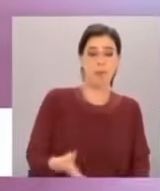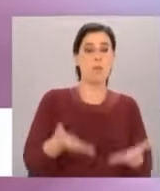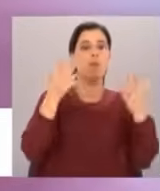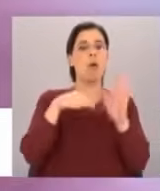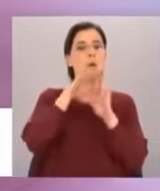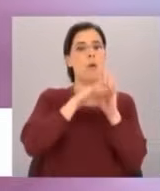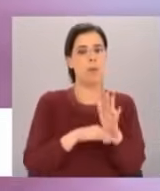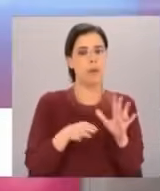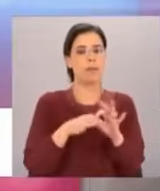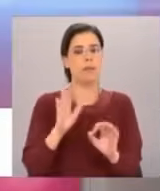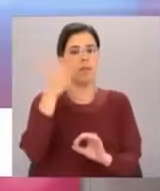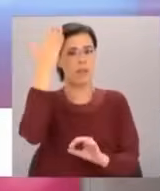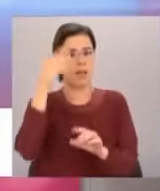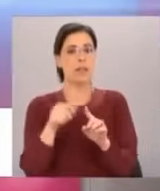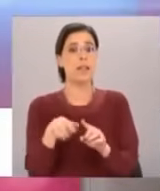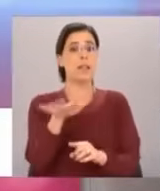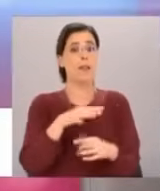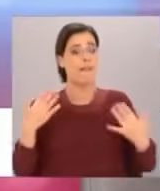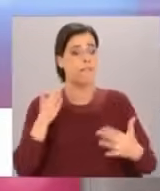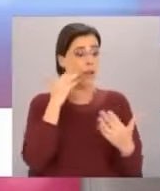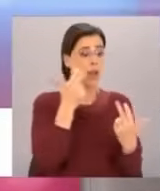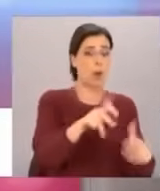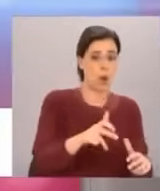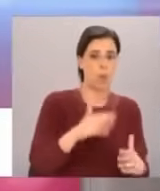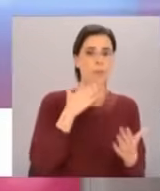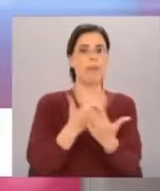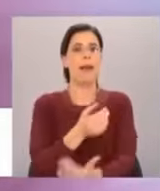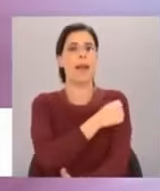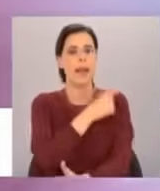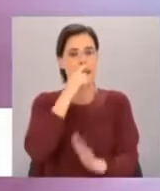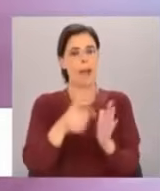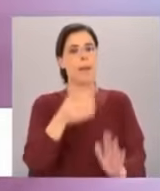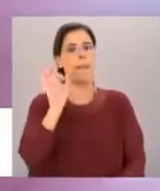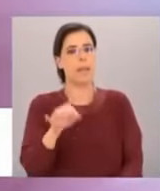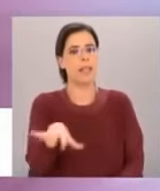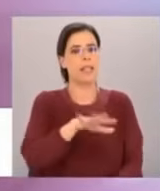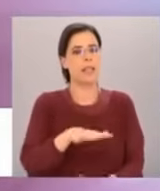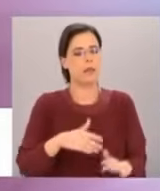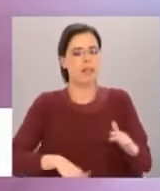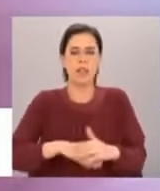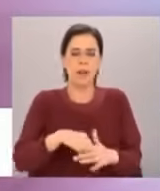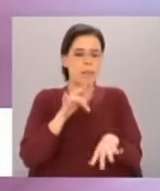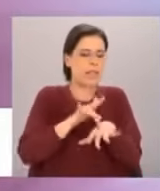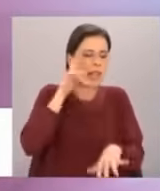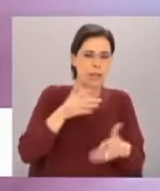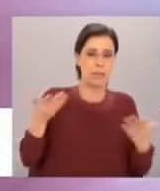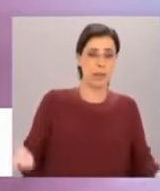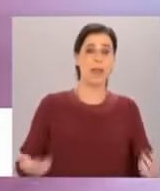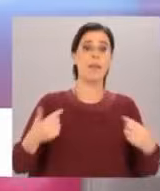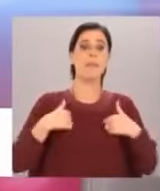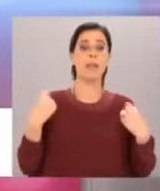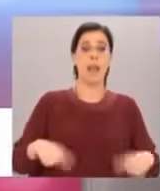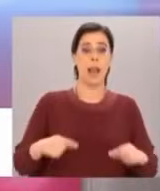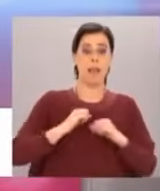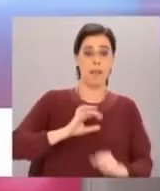introduziram os programas housing free Fire para as pessoas em situação de sem-abrigo atrativo e casa a quem mais precisa estar em situação de extrema vulnerabilidade nós